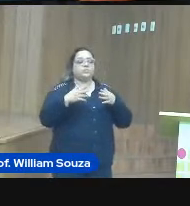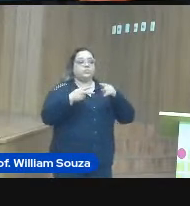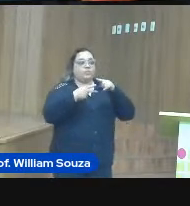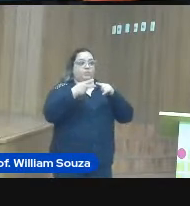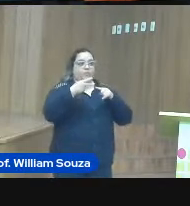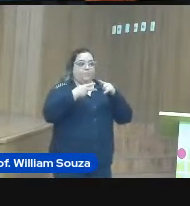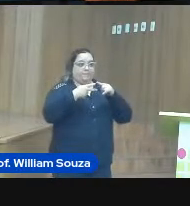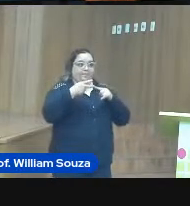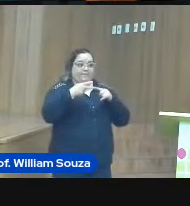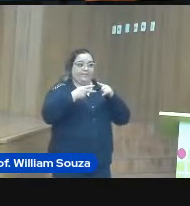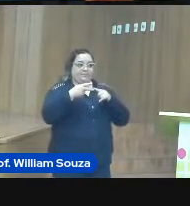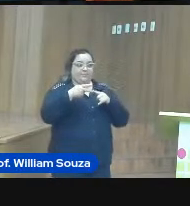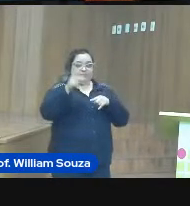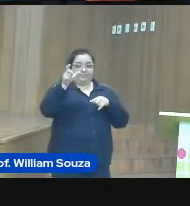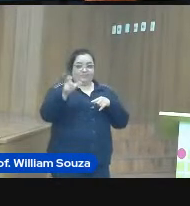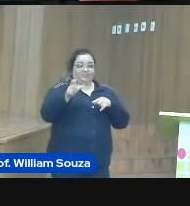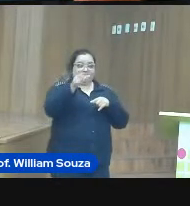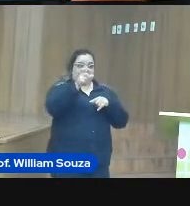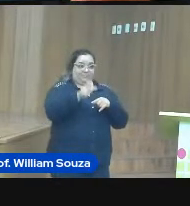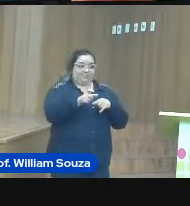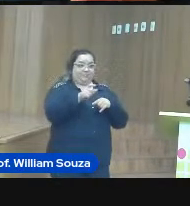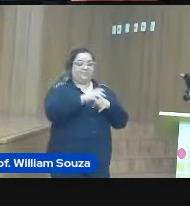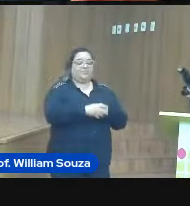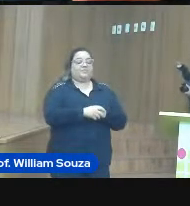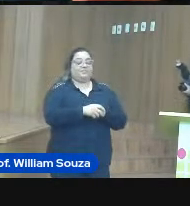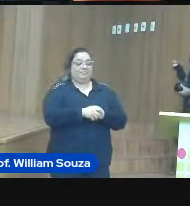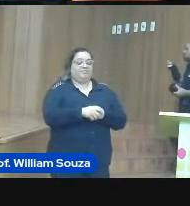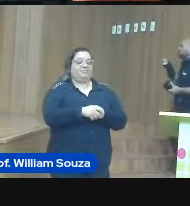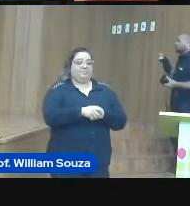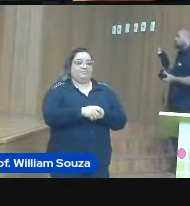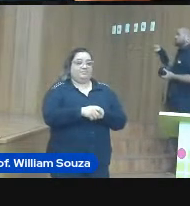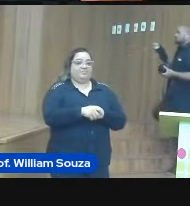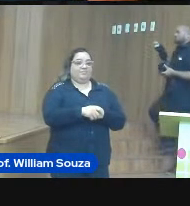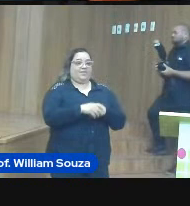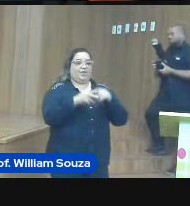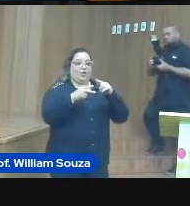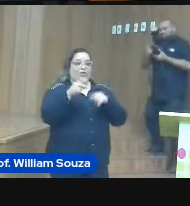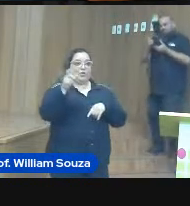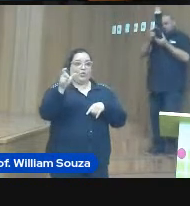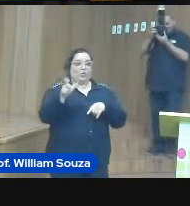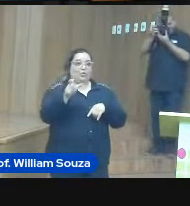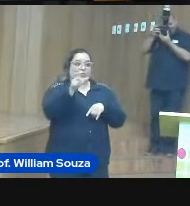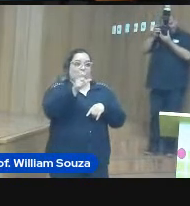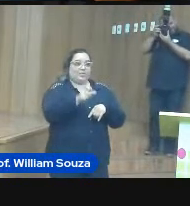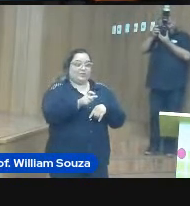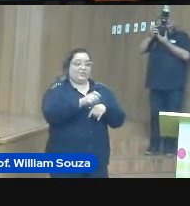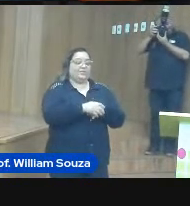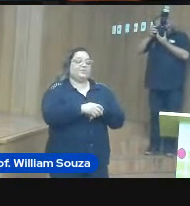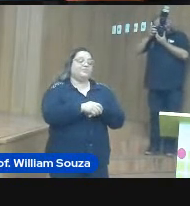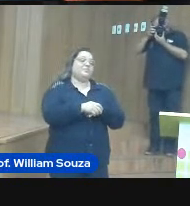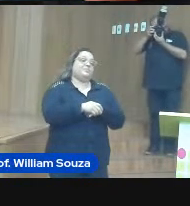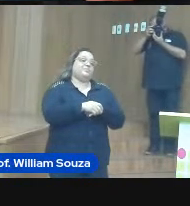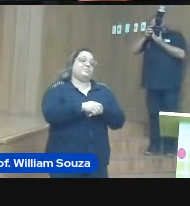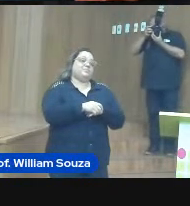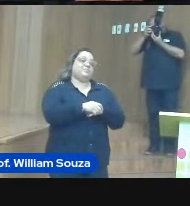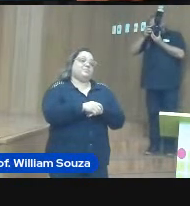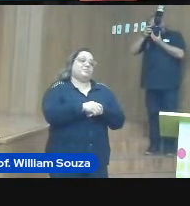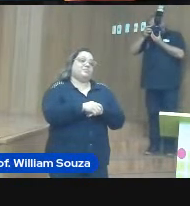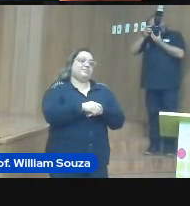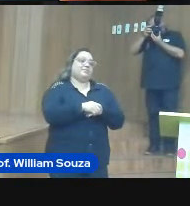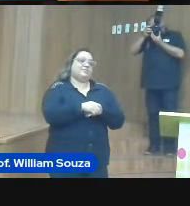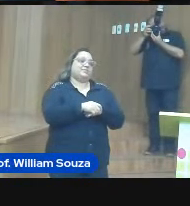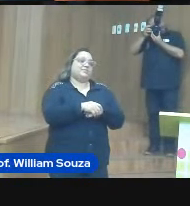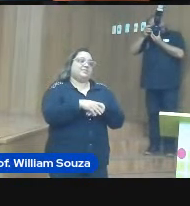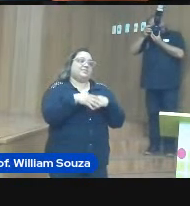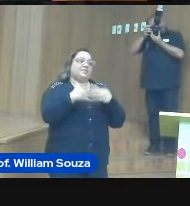tinha dois caras, né? Tinha dois sujeitos aí, dois personagens da série, que é esse cara com a